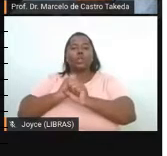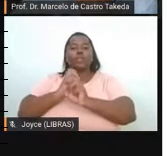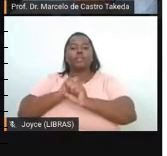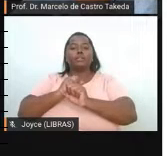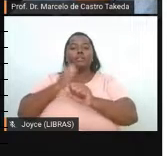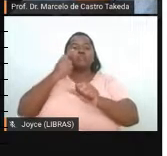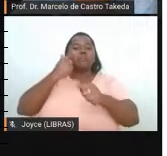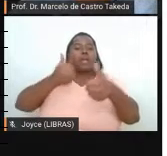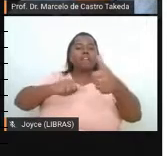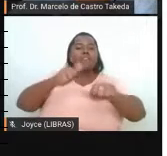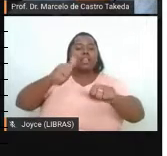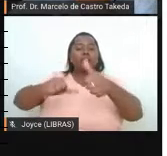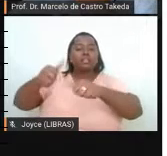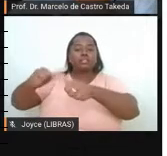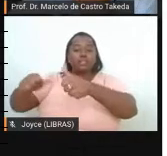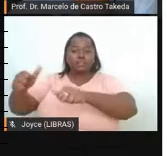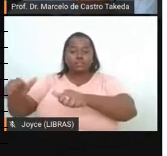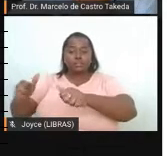Tá?